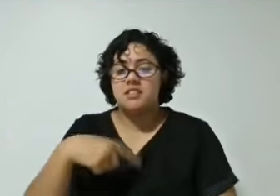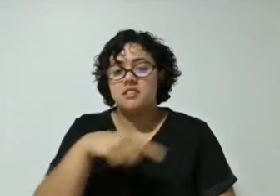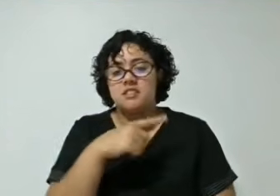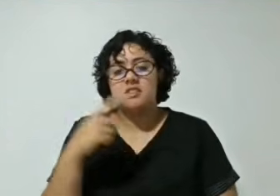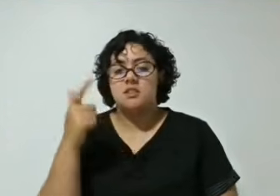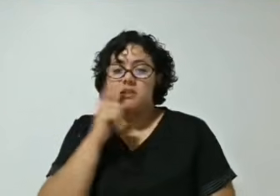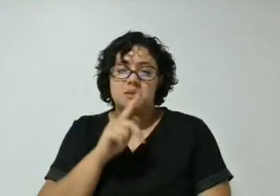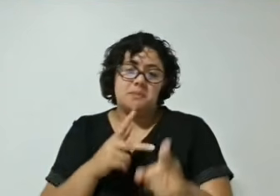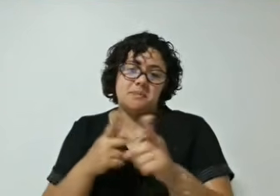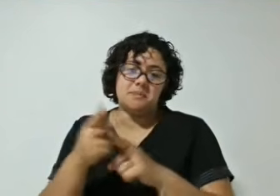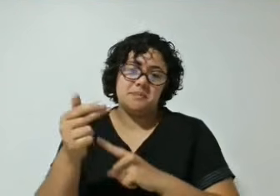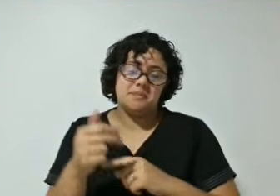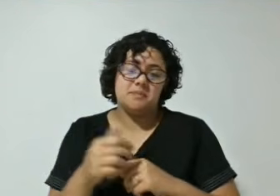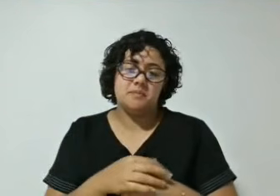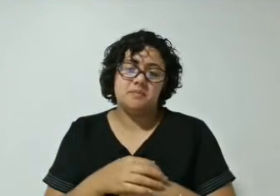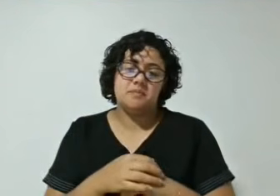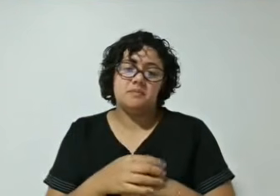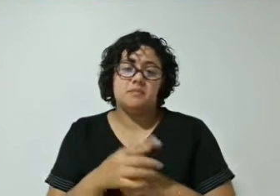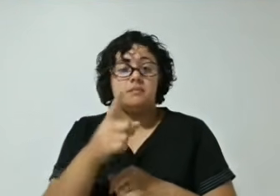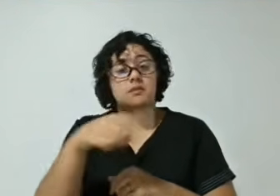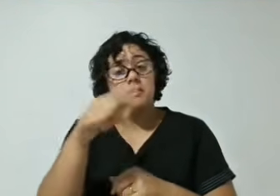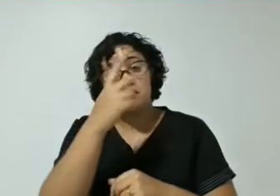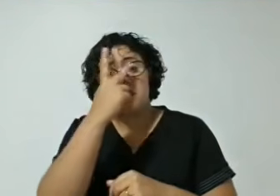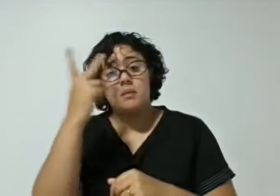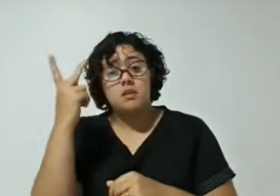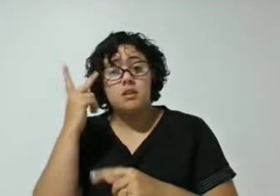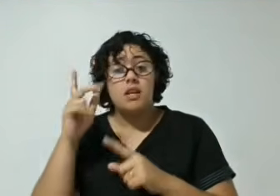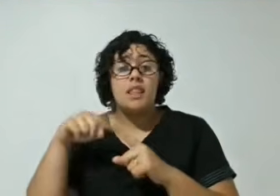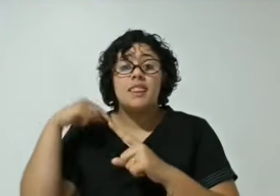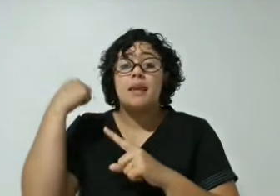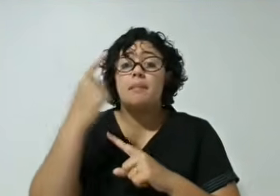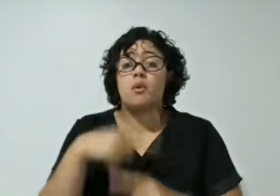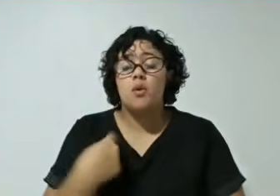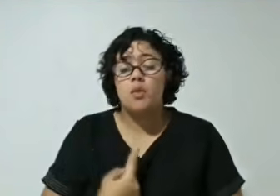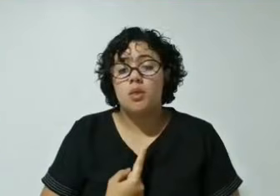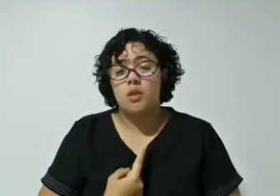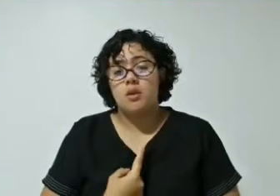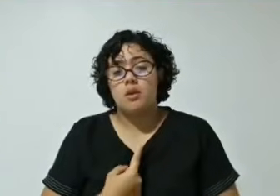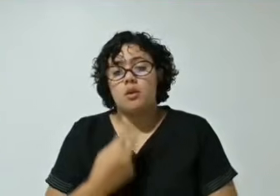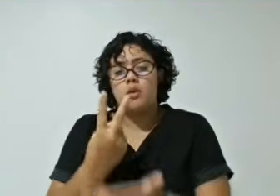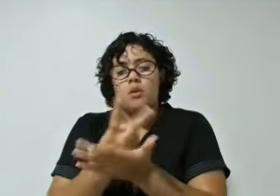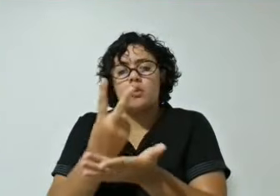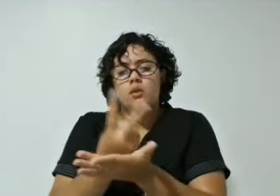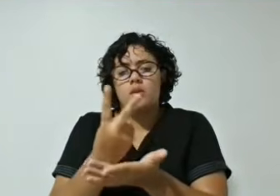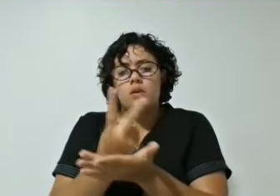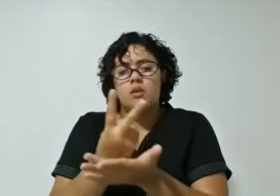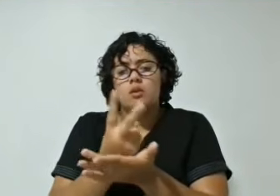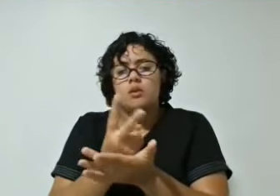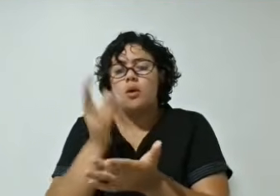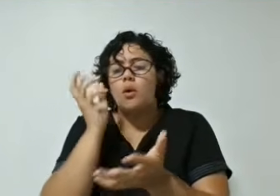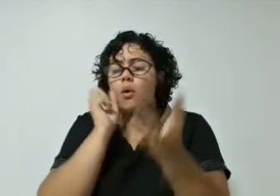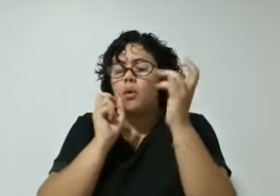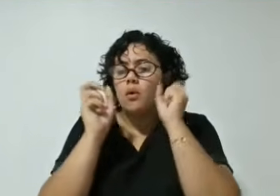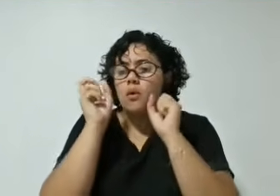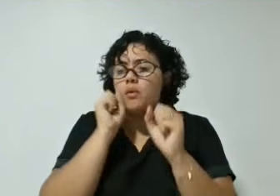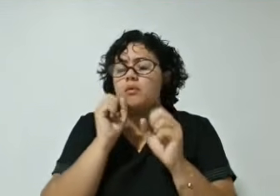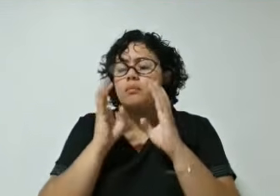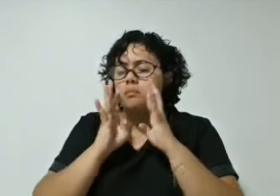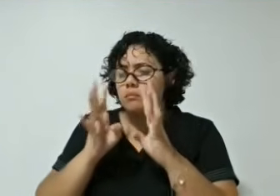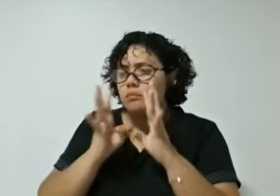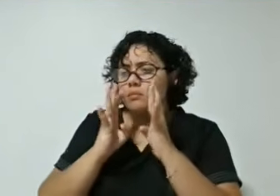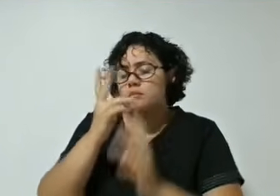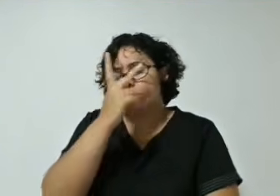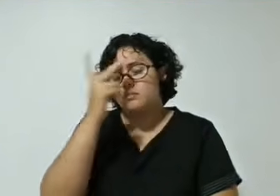vencer. E para as pessoas que vão vir depois de nós, continuem escutando as pessoas, continuem tentando fazer a